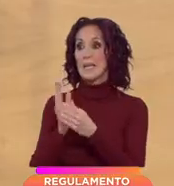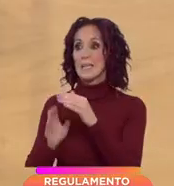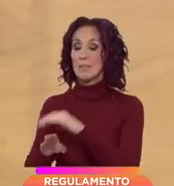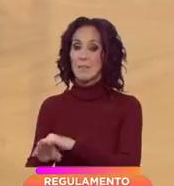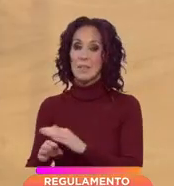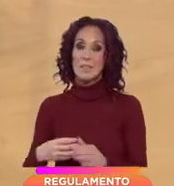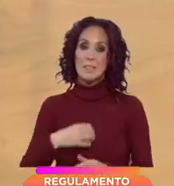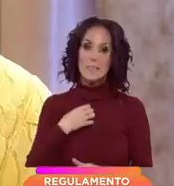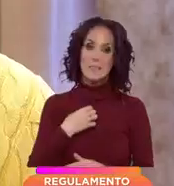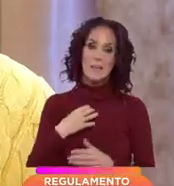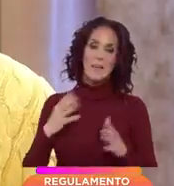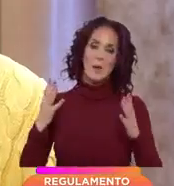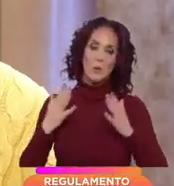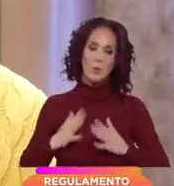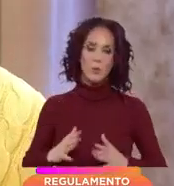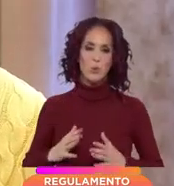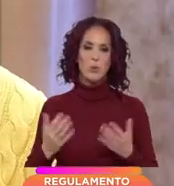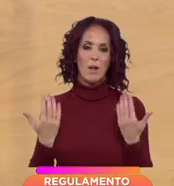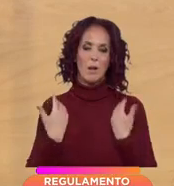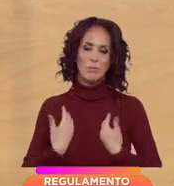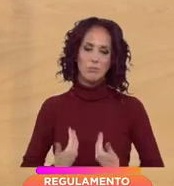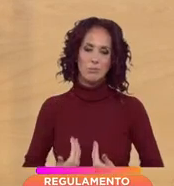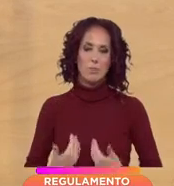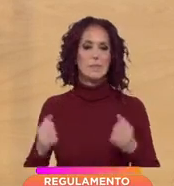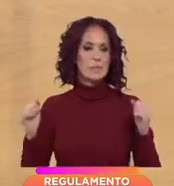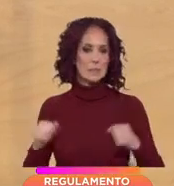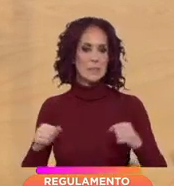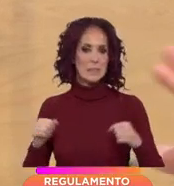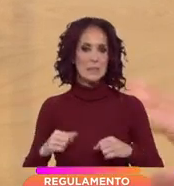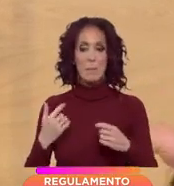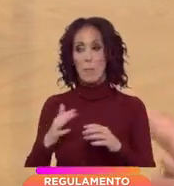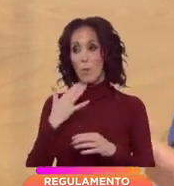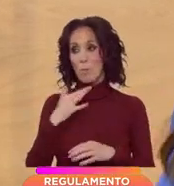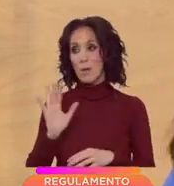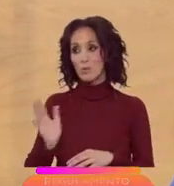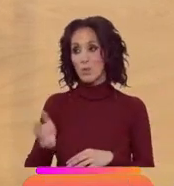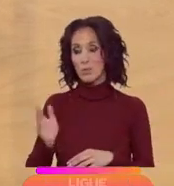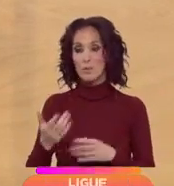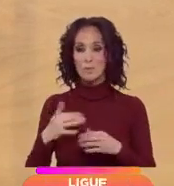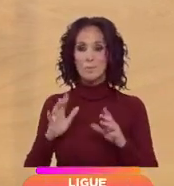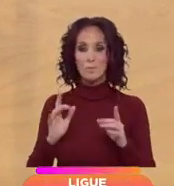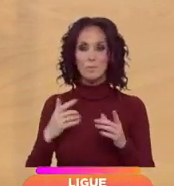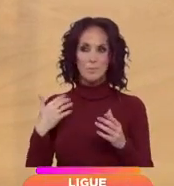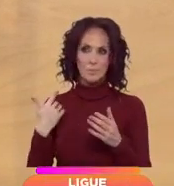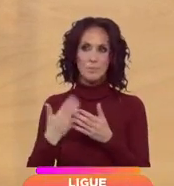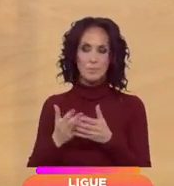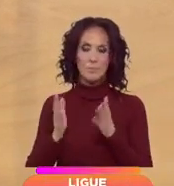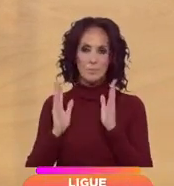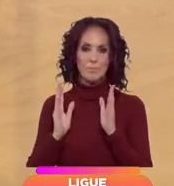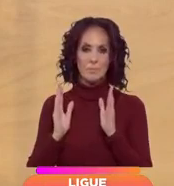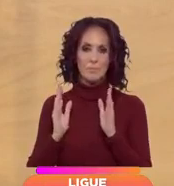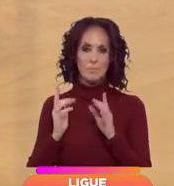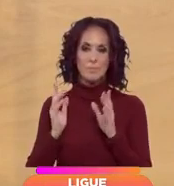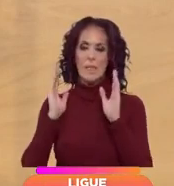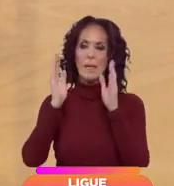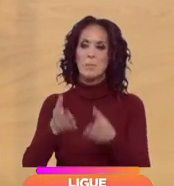dá uma sensação de alívio. Sim. Alívio, não é? Sim, claro, sim. Porque mas o mal está feito, está lá. Mas ainda temos um caminho para percorrer. O caminho